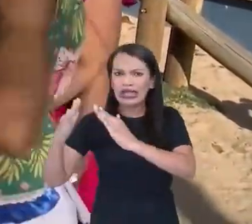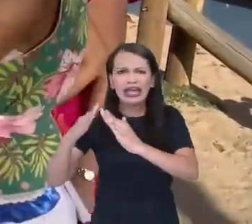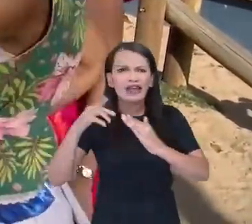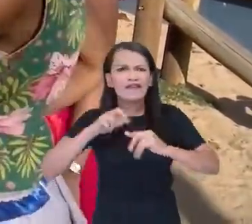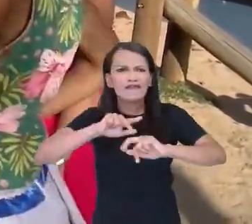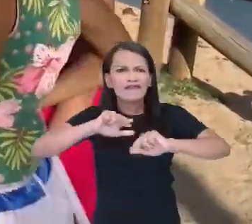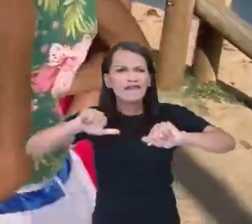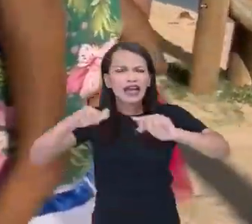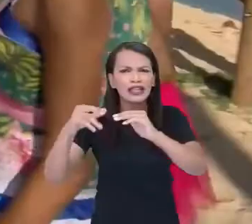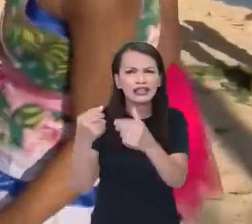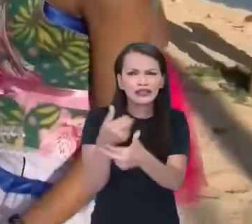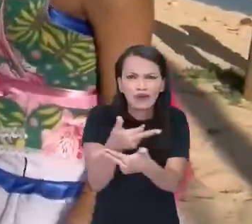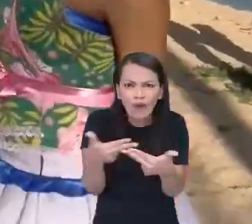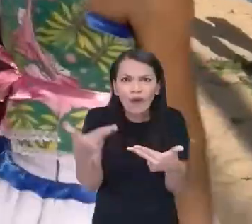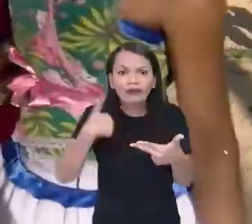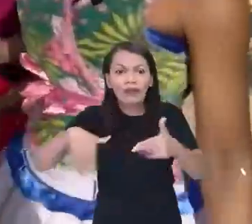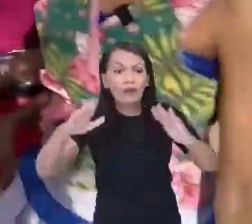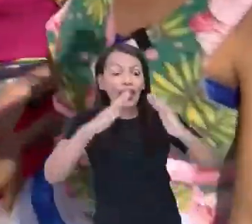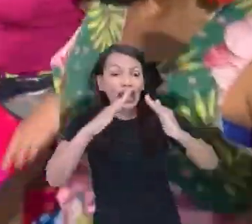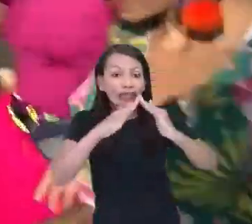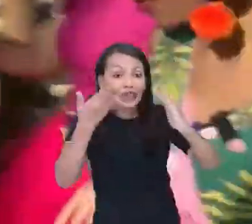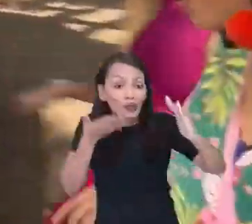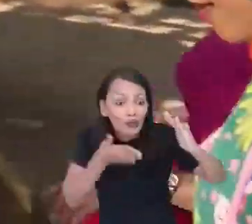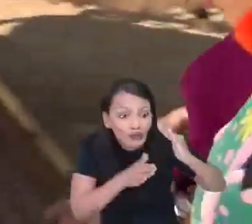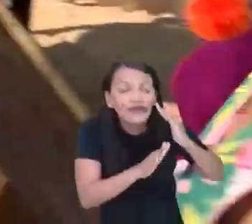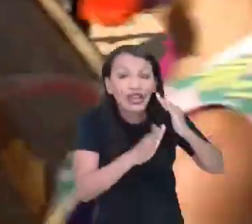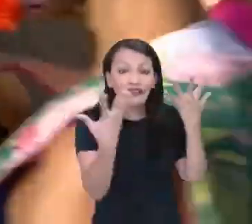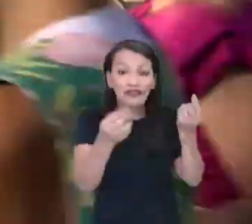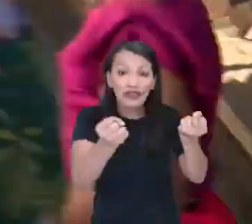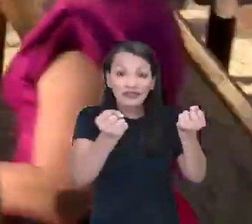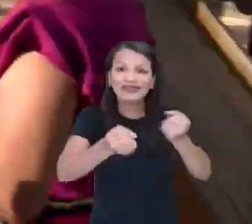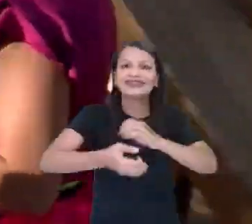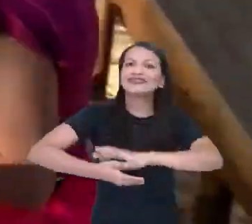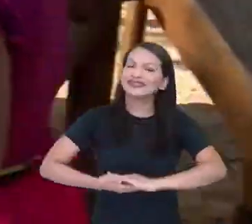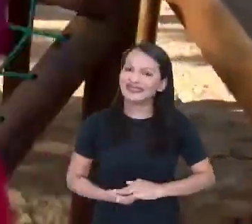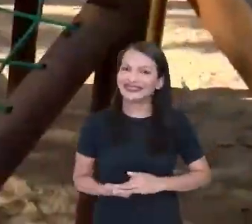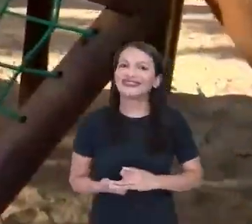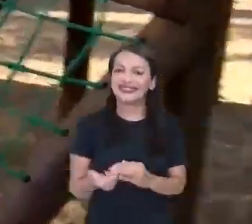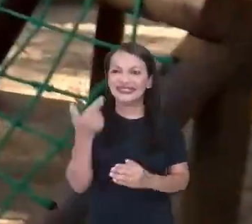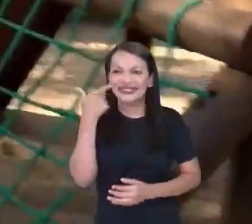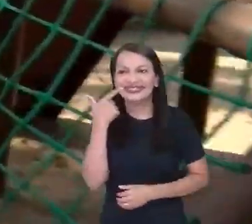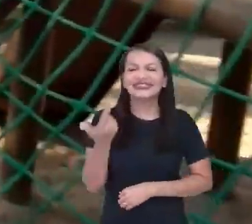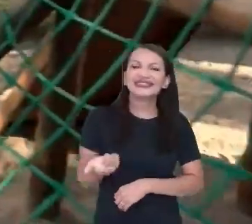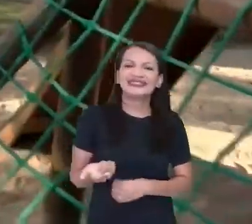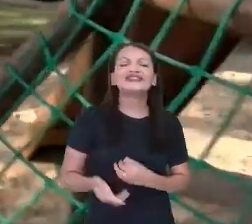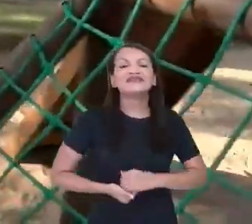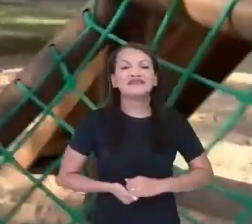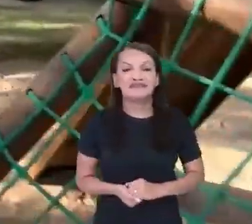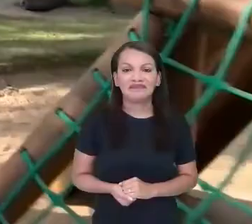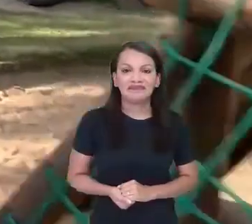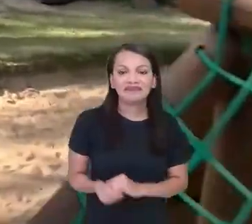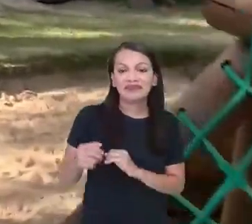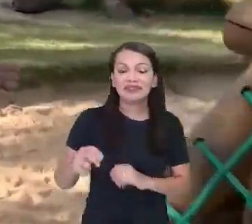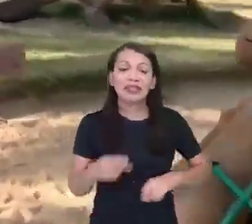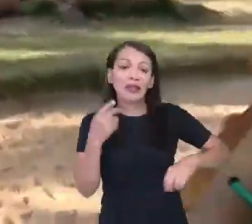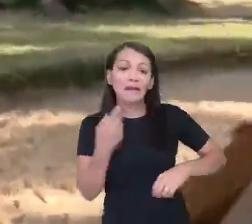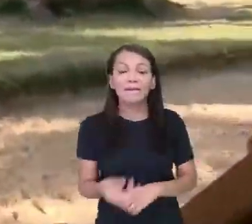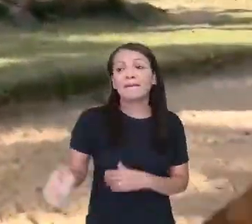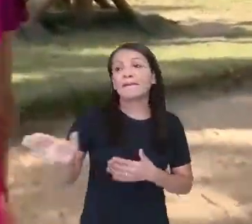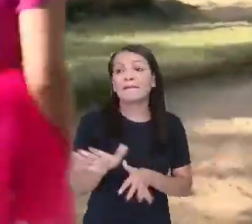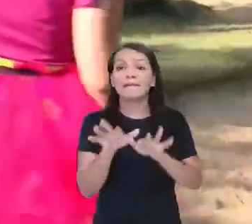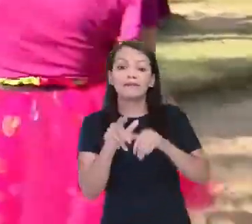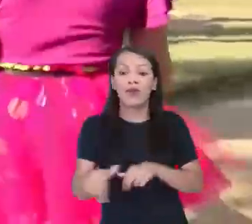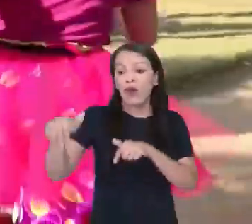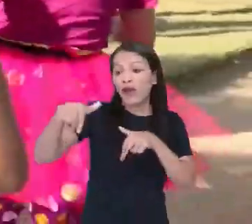casinha. Brincar. Bora tem na casinha. Casinha, bora na casinha. Bora, bora na casinha. Eu gosto. Eita, na casinha, eu fazer comidinha. Eu vou fazer. Borboletinha tá